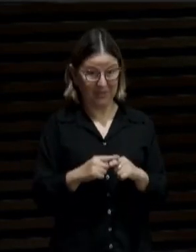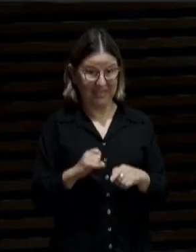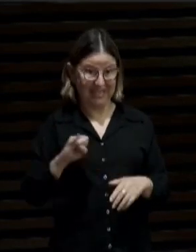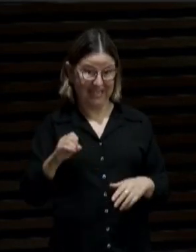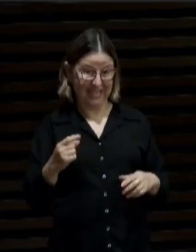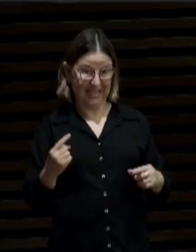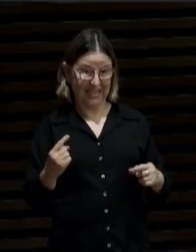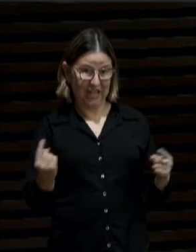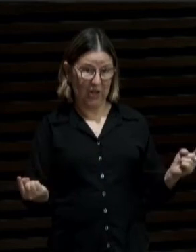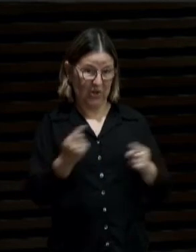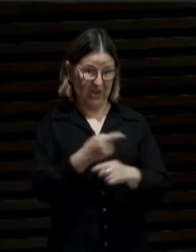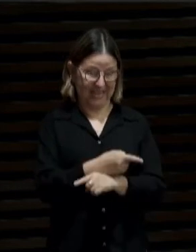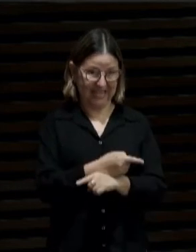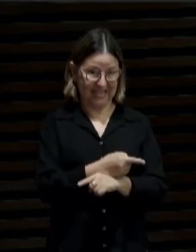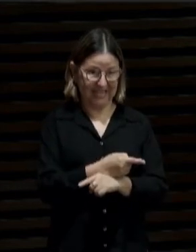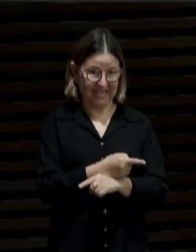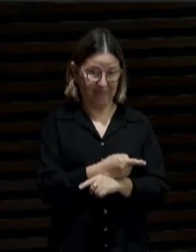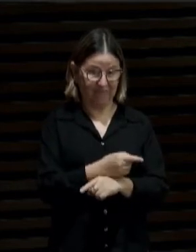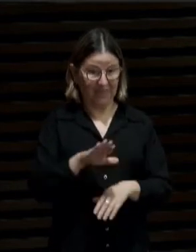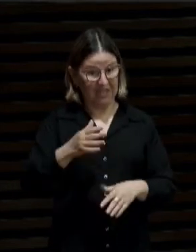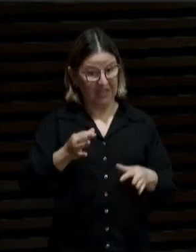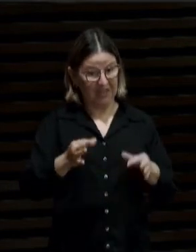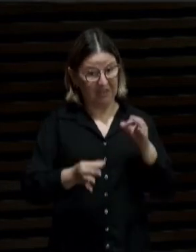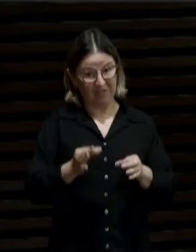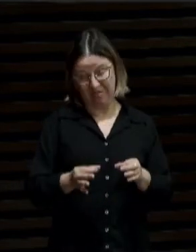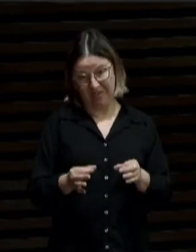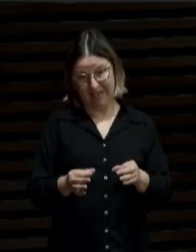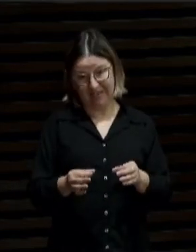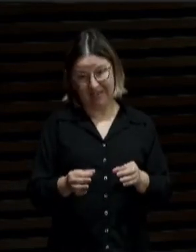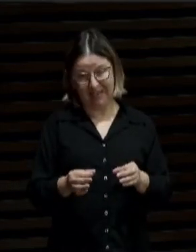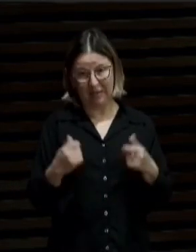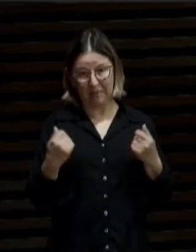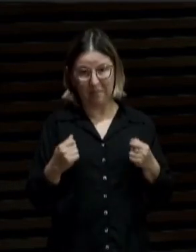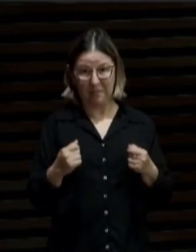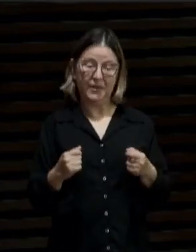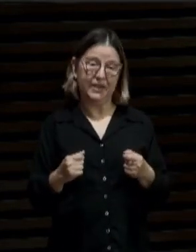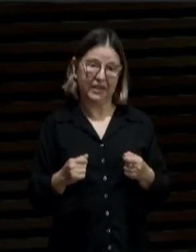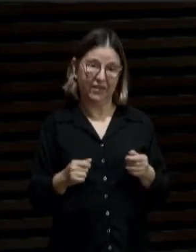que pudesse dar vida, a justiça, na verdade, seria procedente de lei. Mas a lei não dá vida.